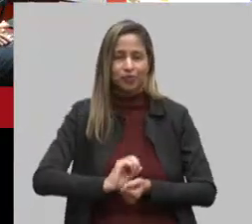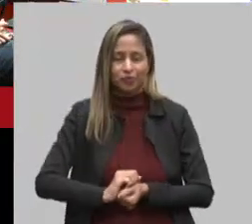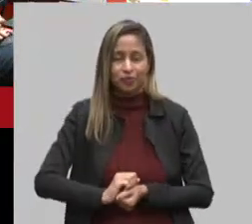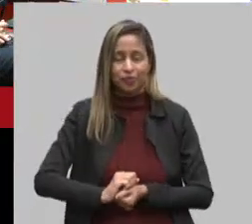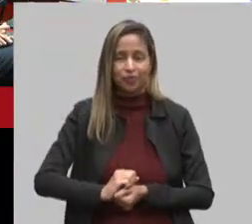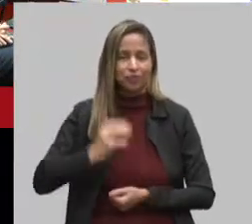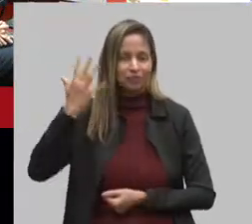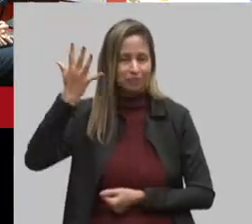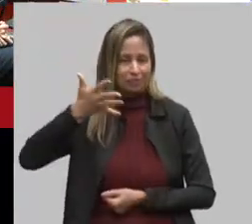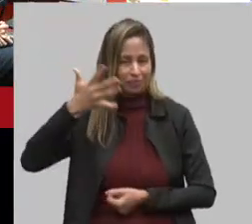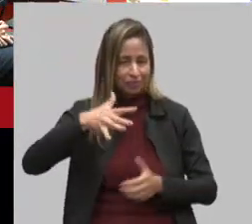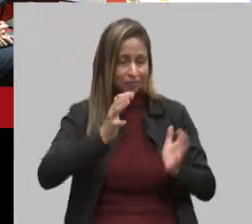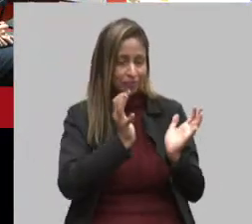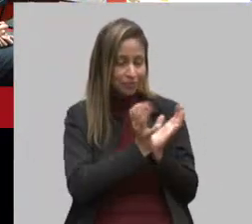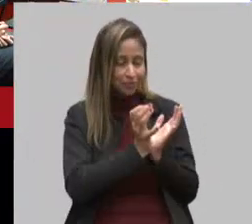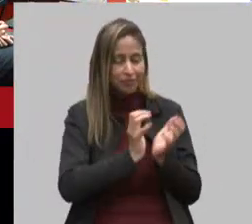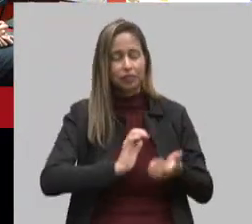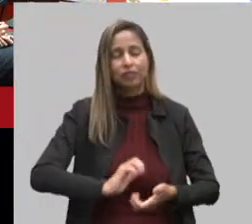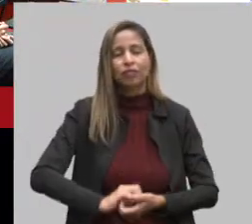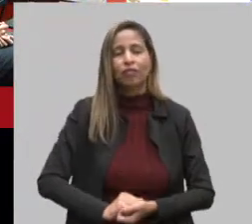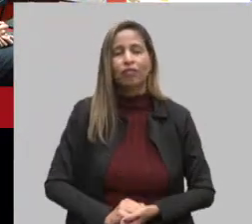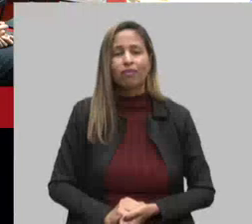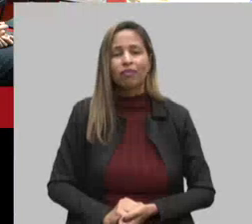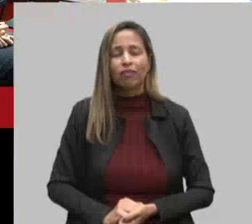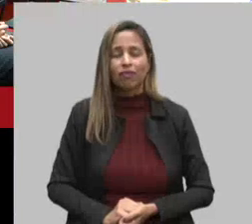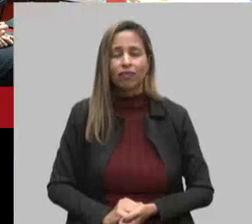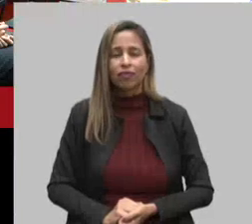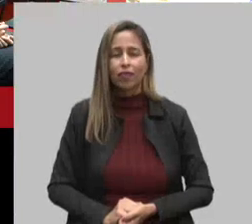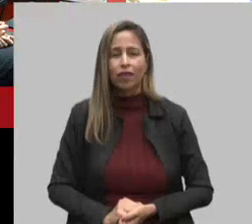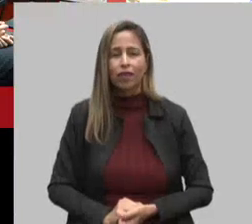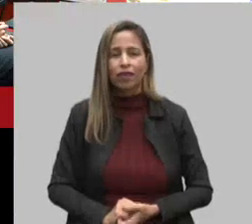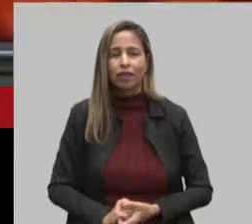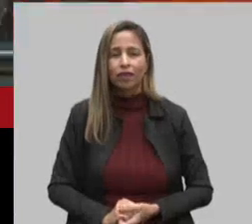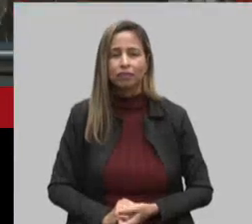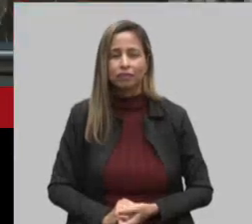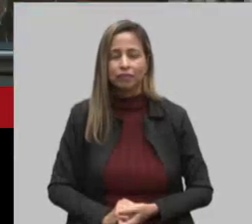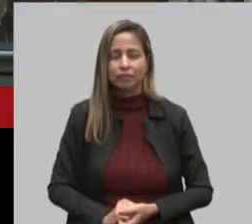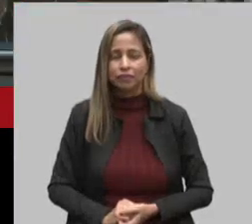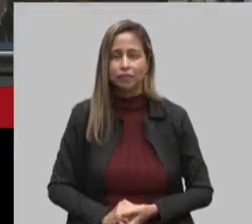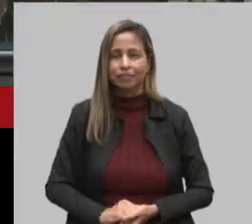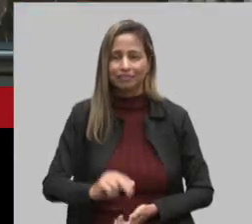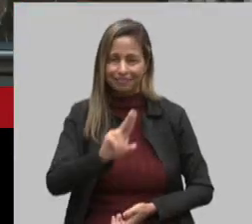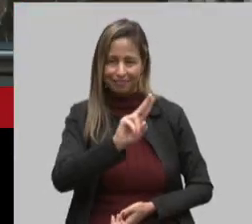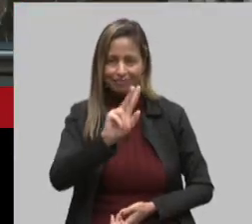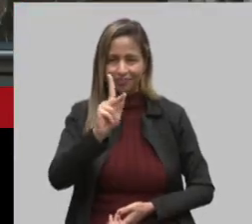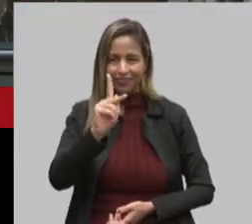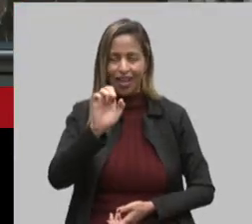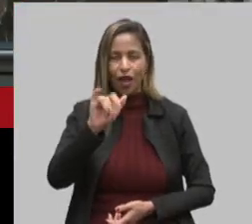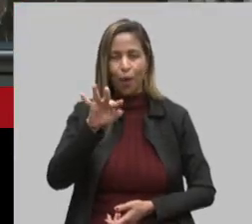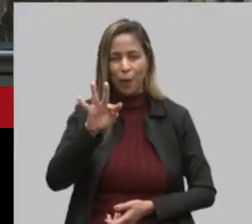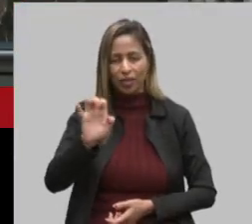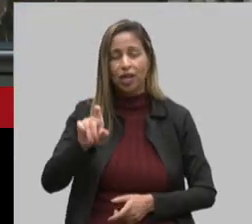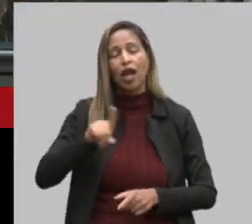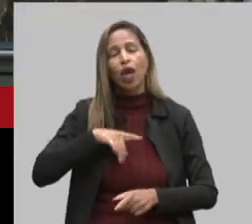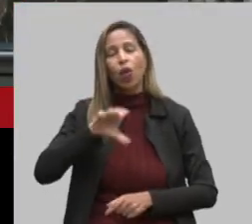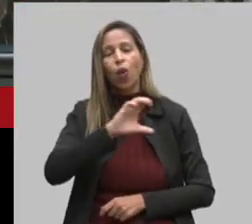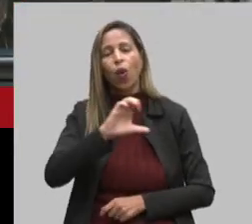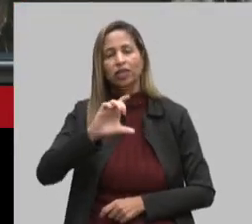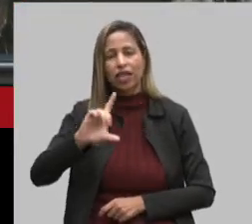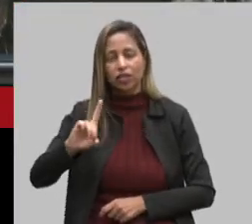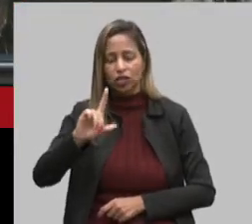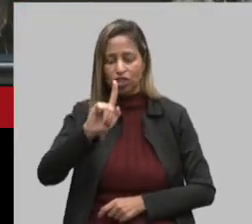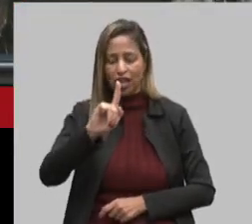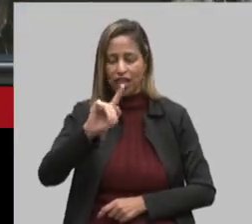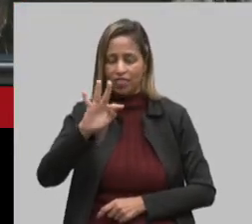dos grupos meu nome é elbert Simões de Oliveira eu fui coordenador do GT1 do